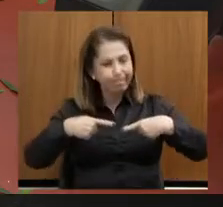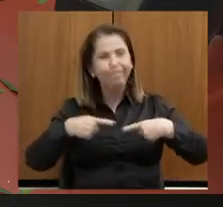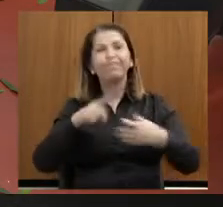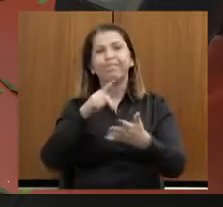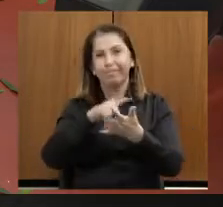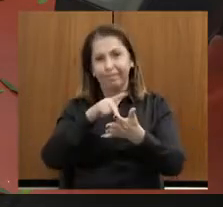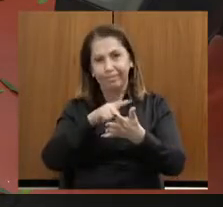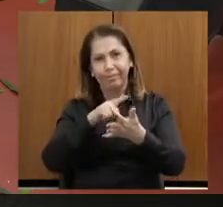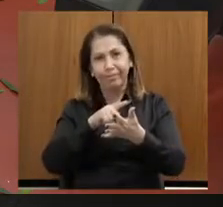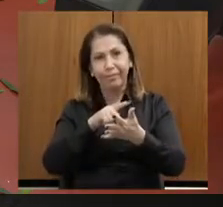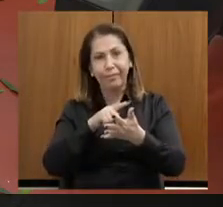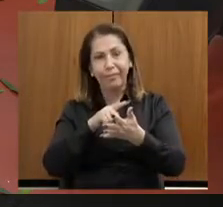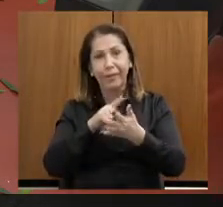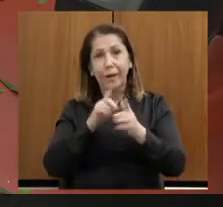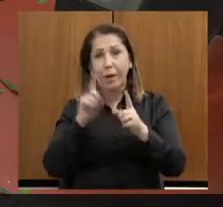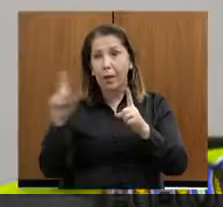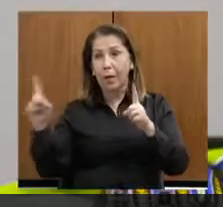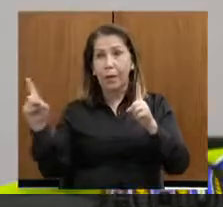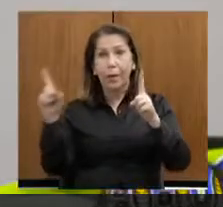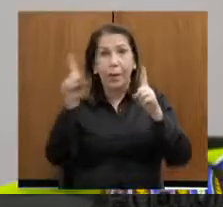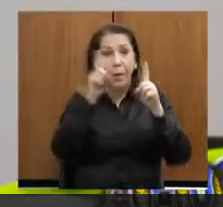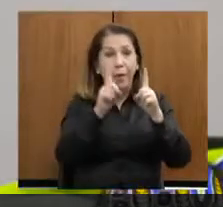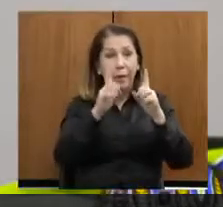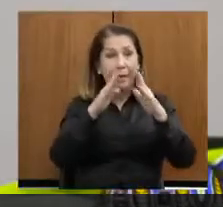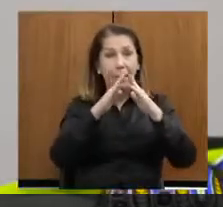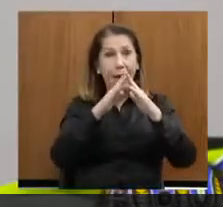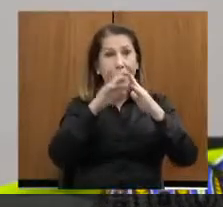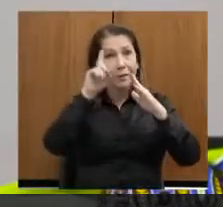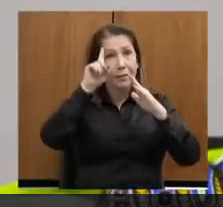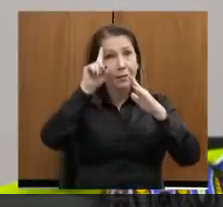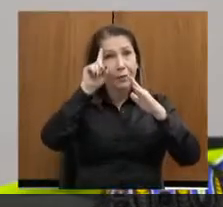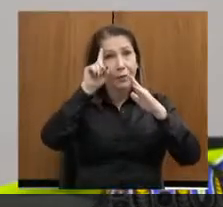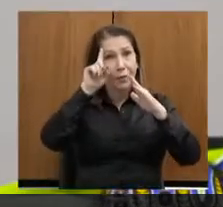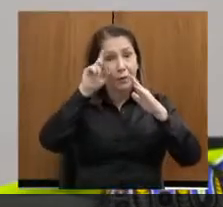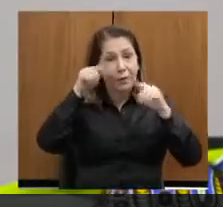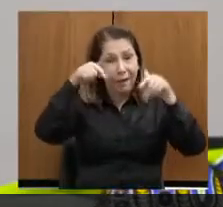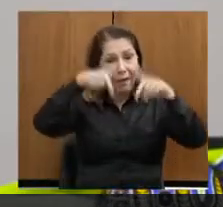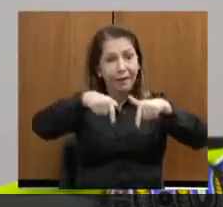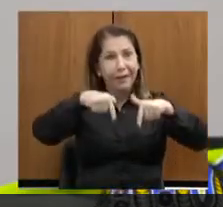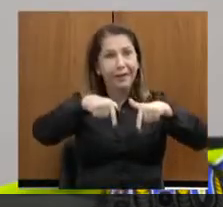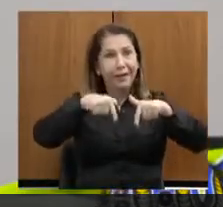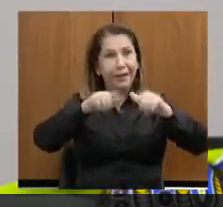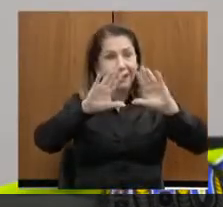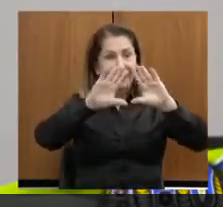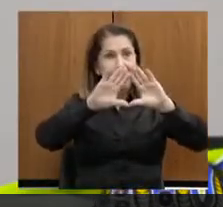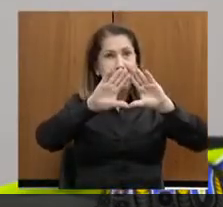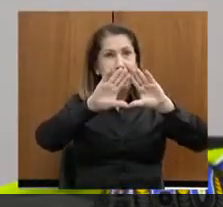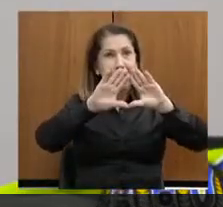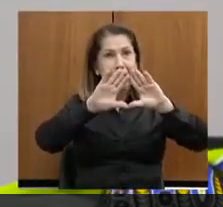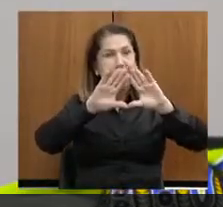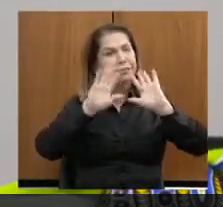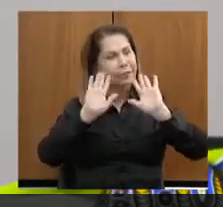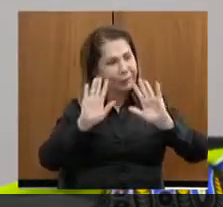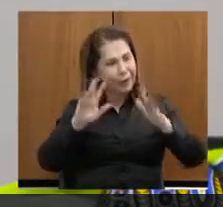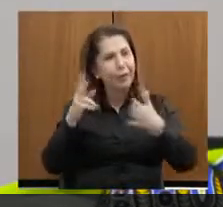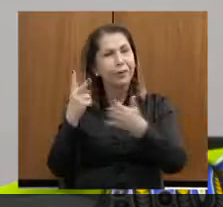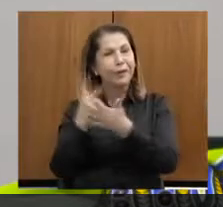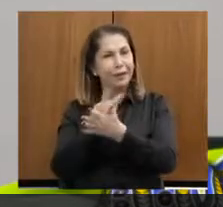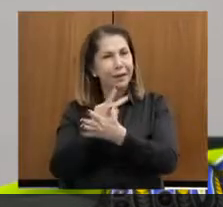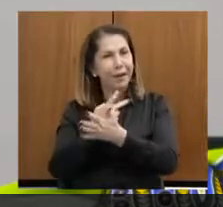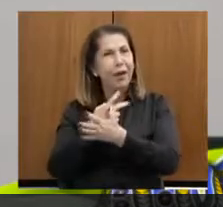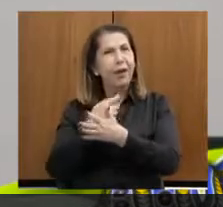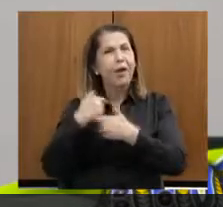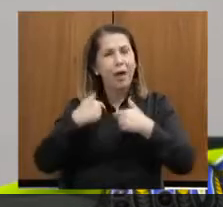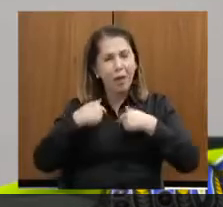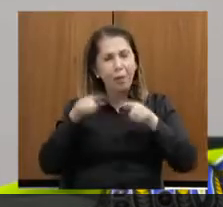Desafio desloca a gente o nosso cotidiano tá aqui nós Também passamos por isso né Eu vendo o movimento